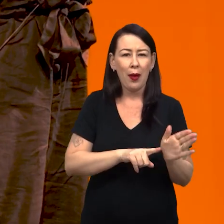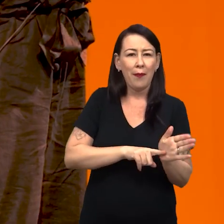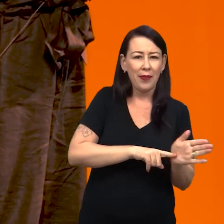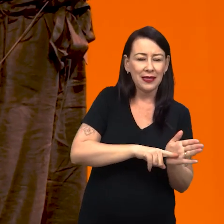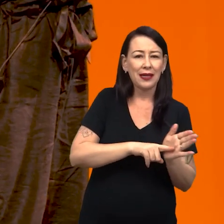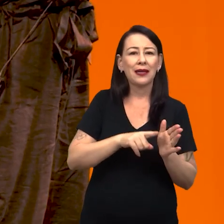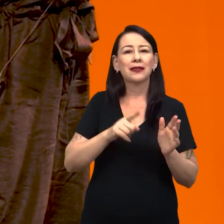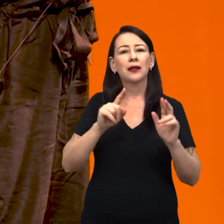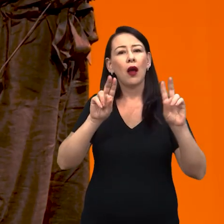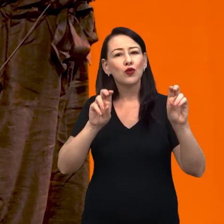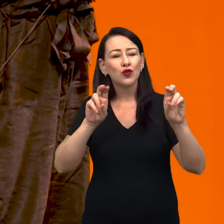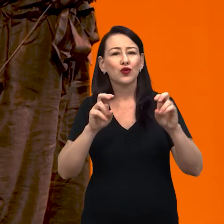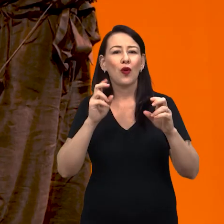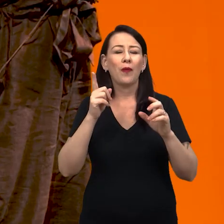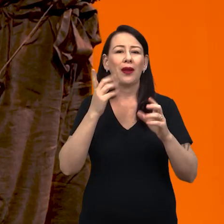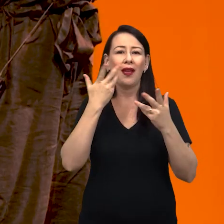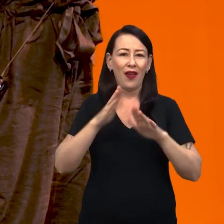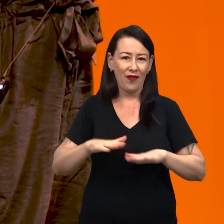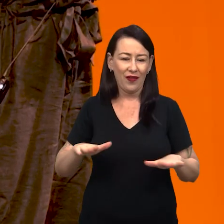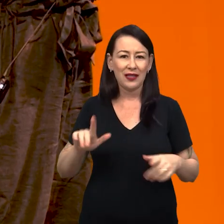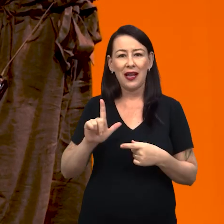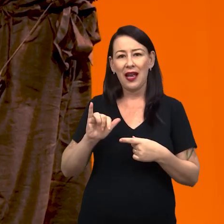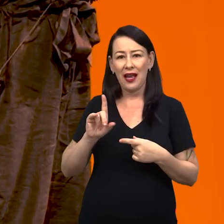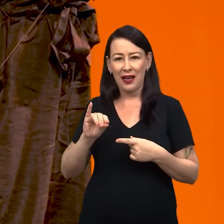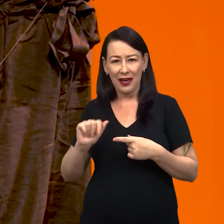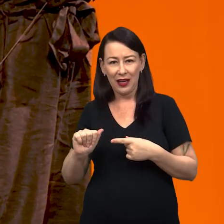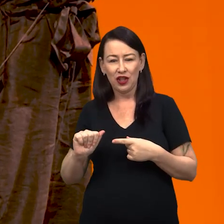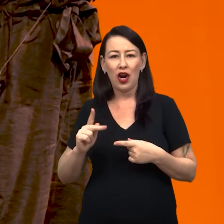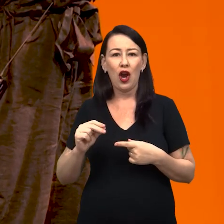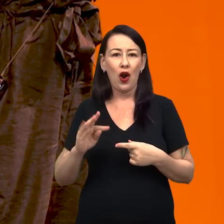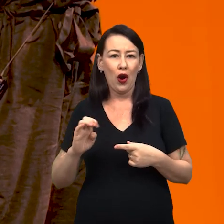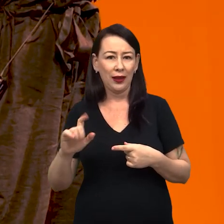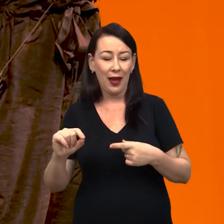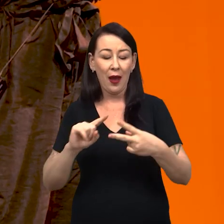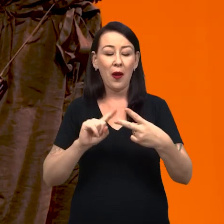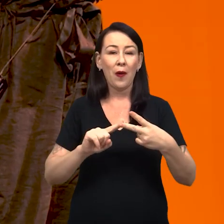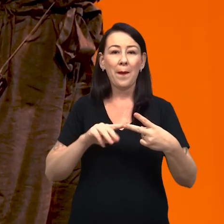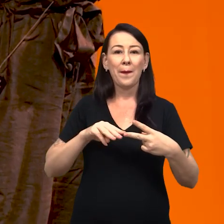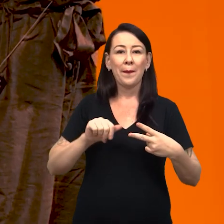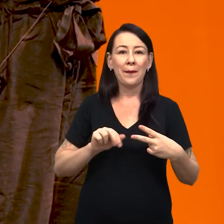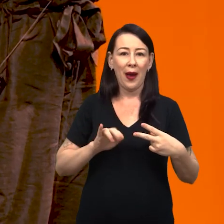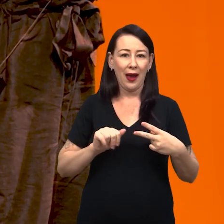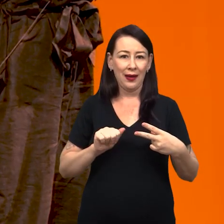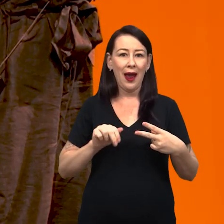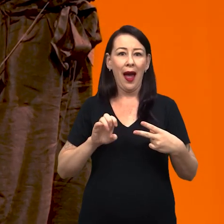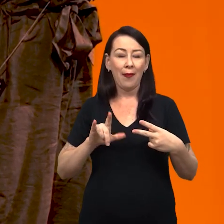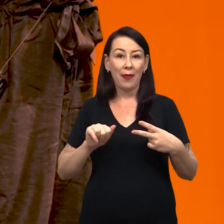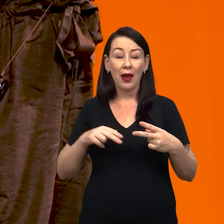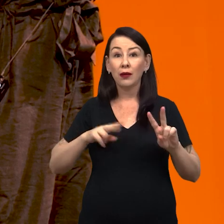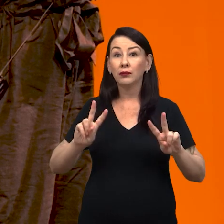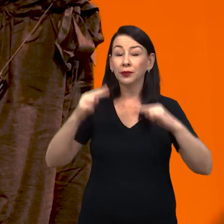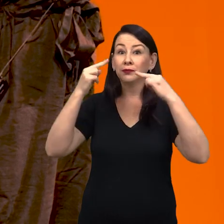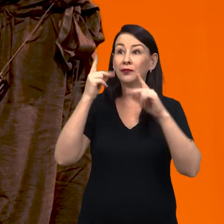grandes pesquisadoras da cultura da infância, que é Lídia Ortélio e Maria Amélia Pinho Pereira. Quando eu